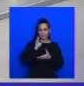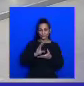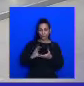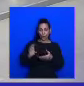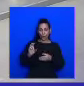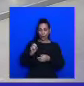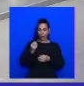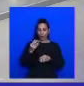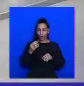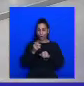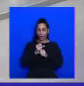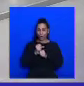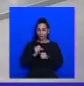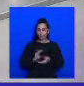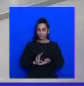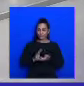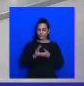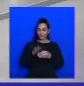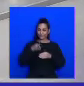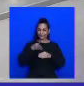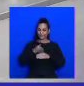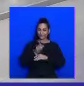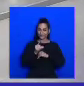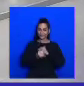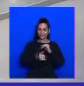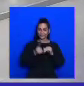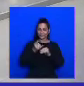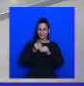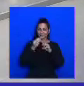apostas vencedoras ou se o prêmio está acumulado